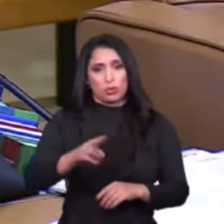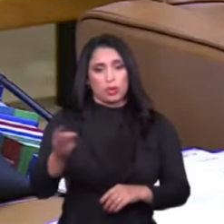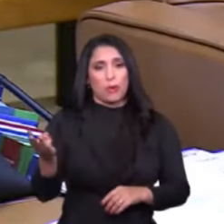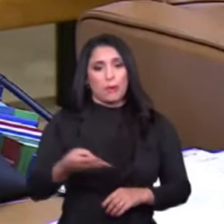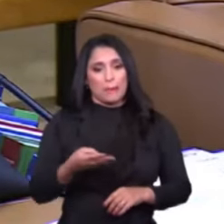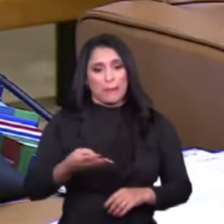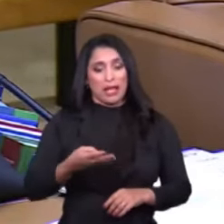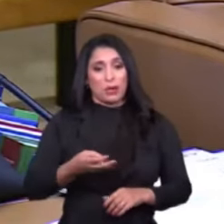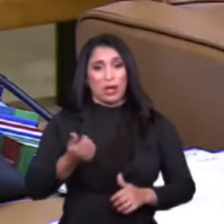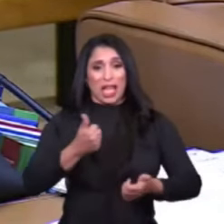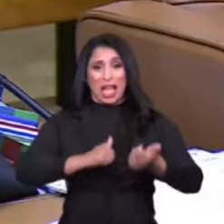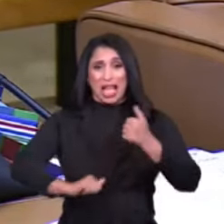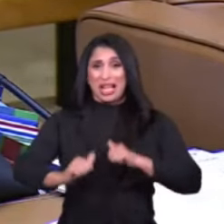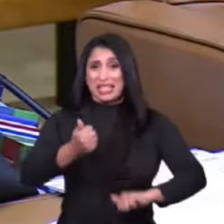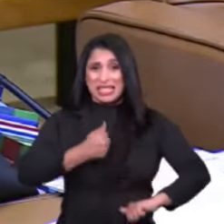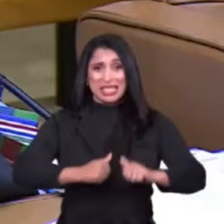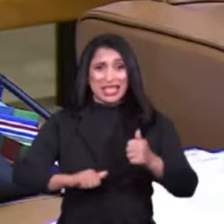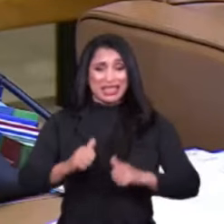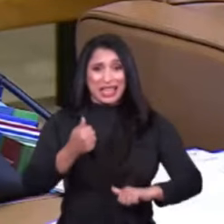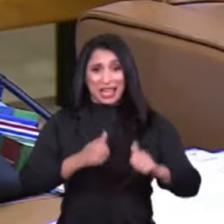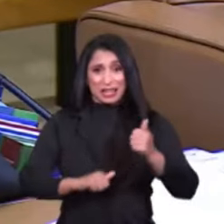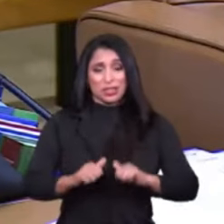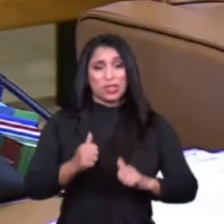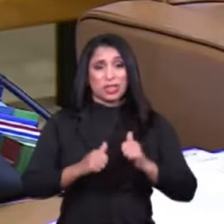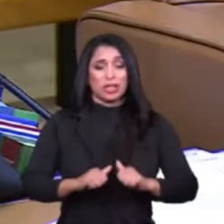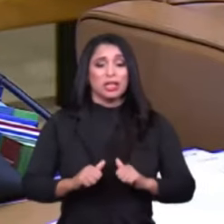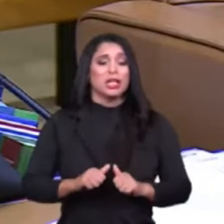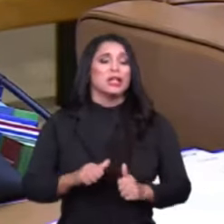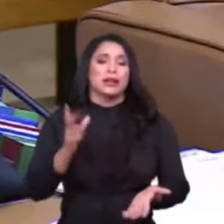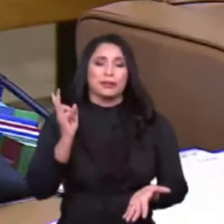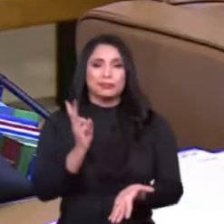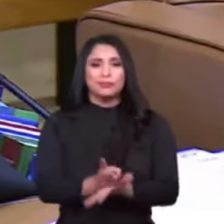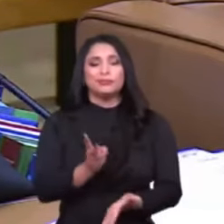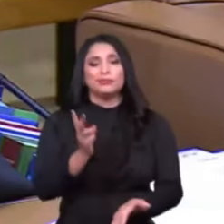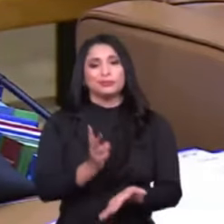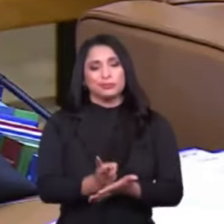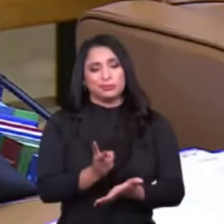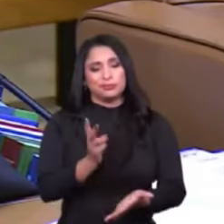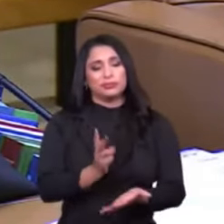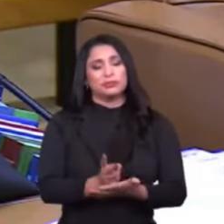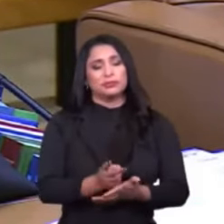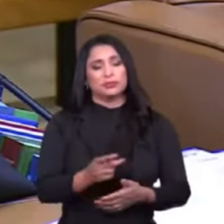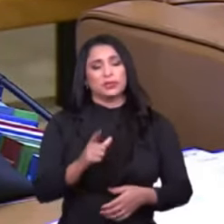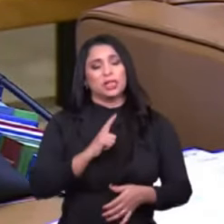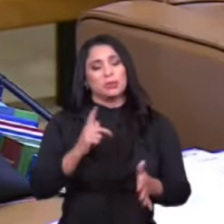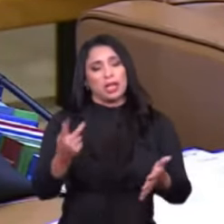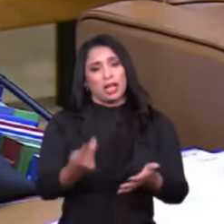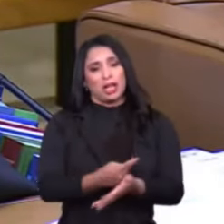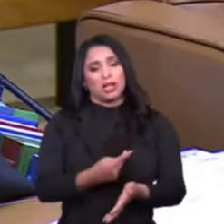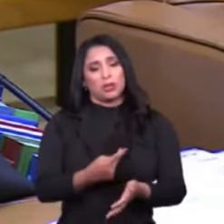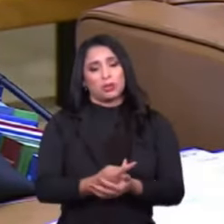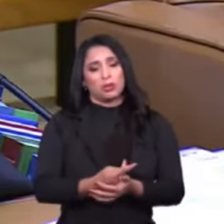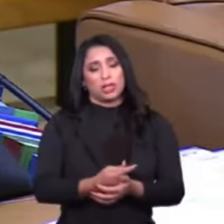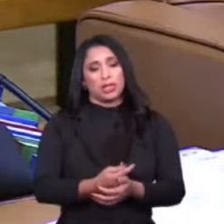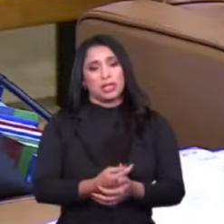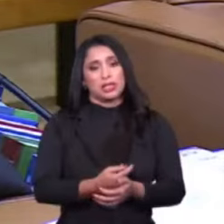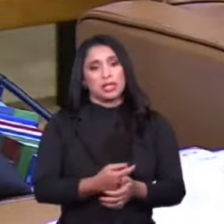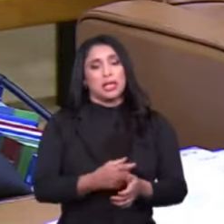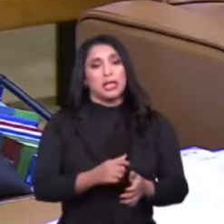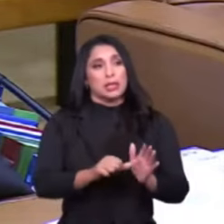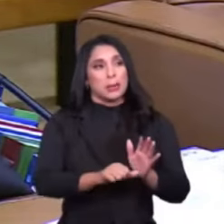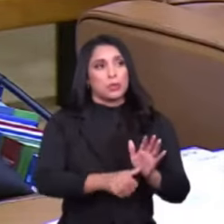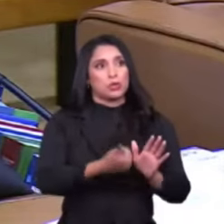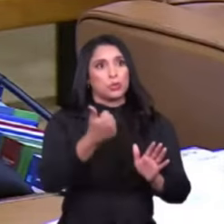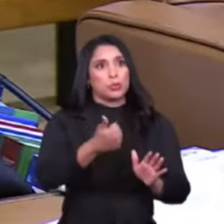Transtornos de ansiedade podem ocorrer entre usuários infrequentes, como também após o primeiro uso e na fase